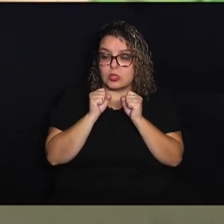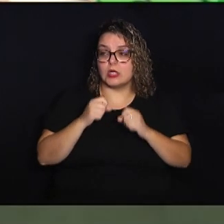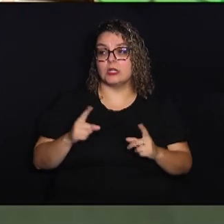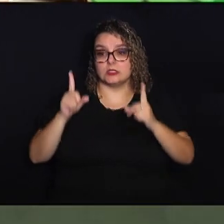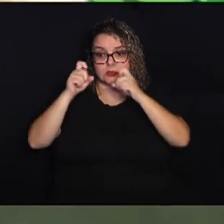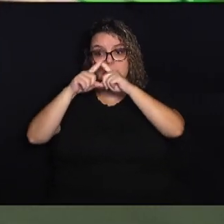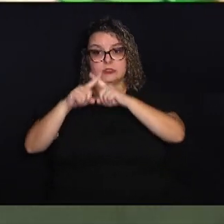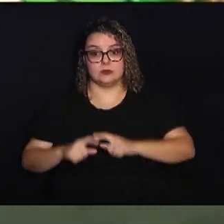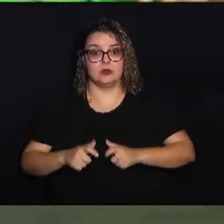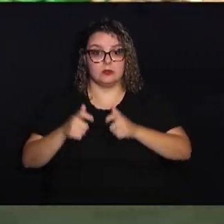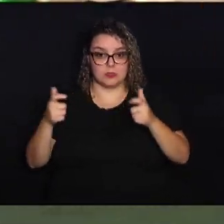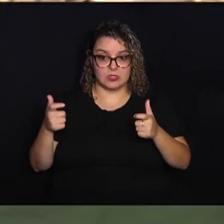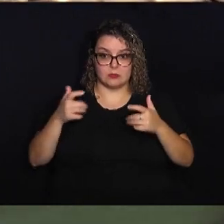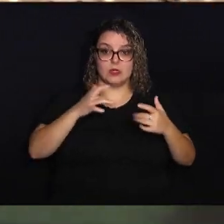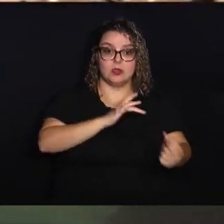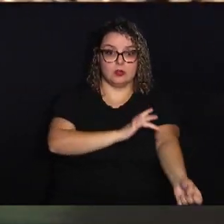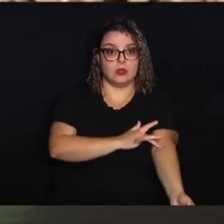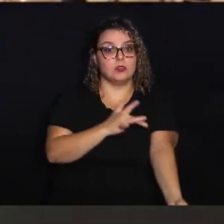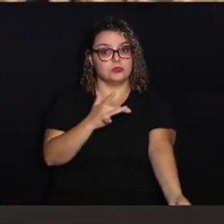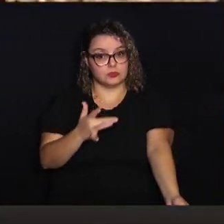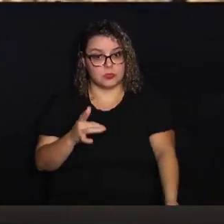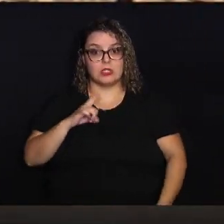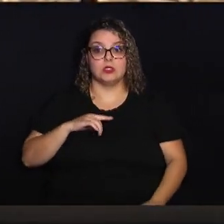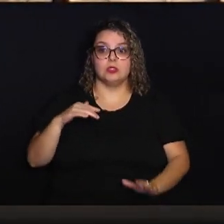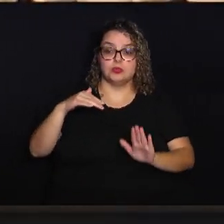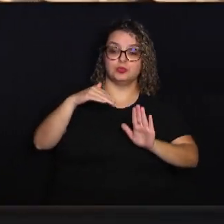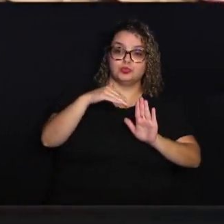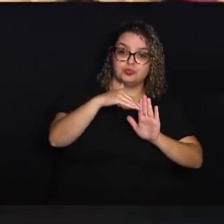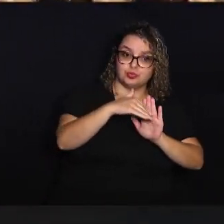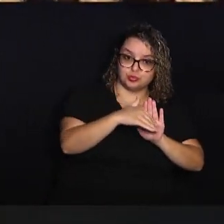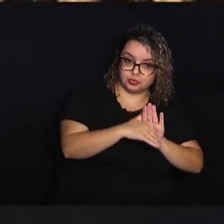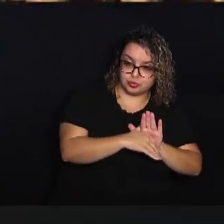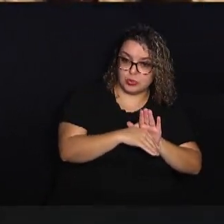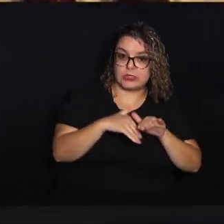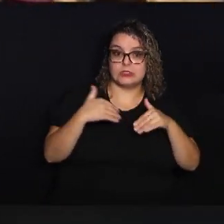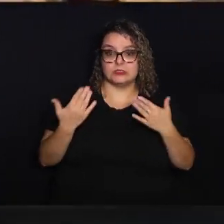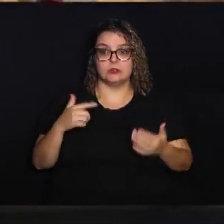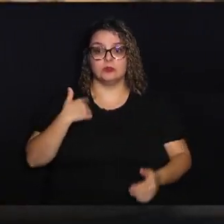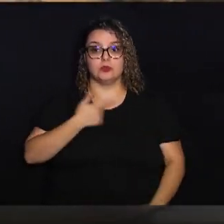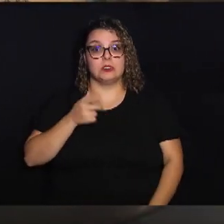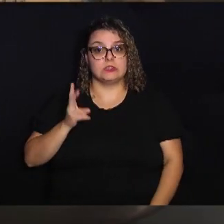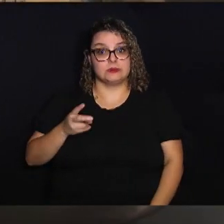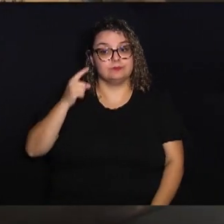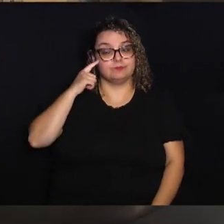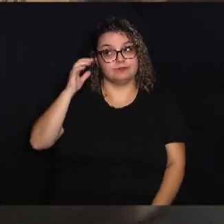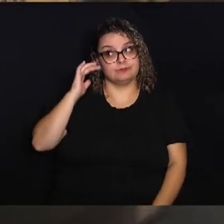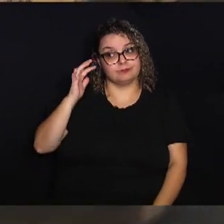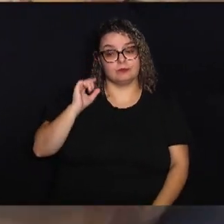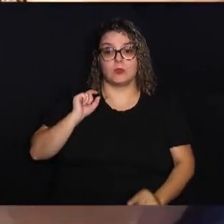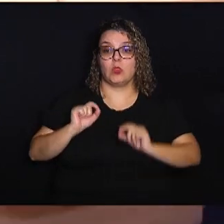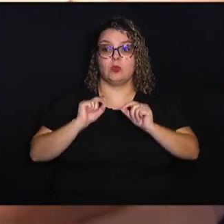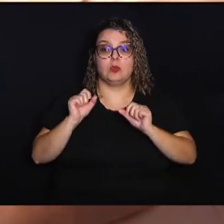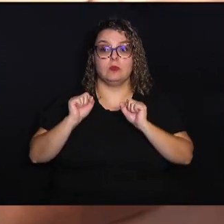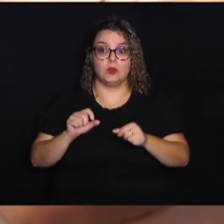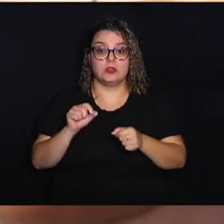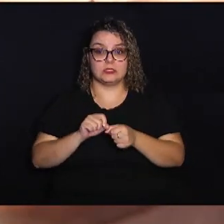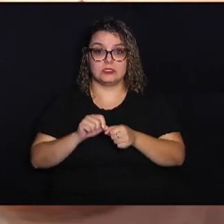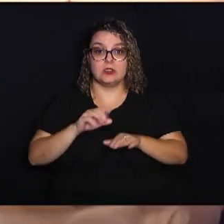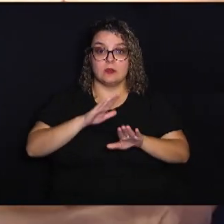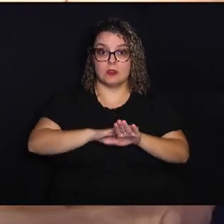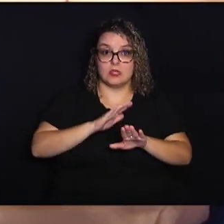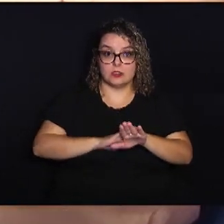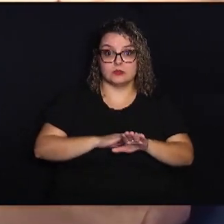com certeza. As doações têm uma tendência de queda. Então a gente está sempre pensando no que a gente pode fazer, em ações que a gente